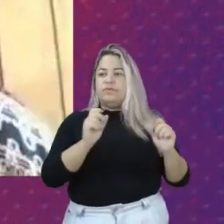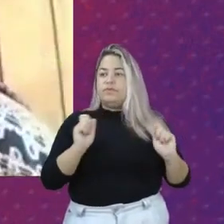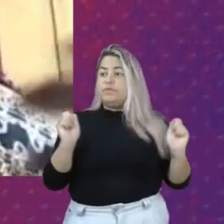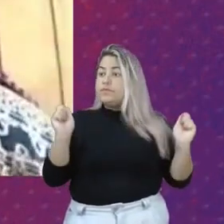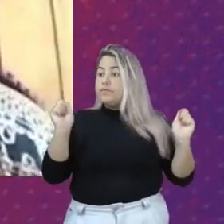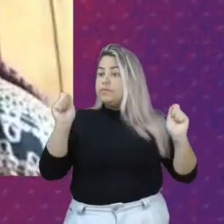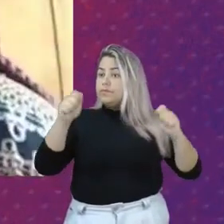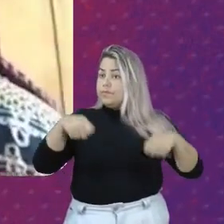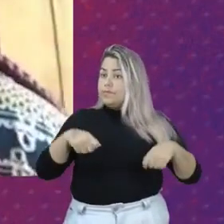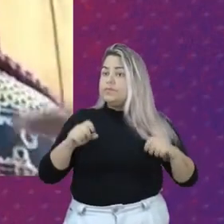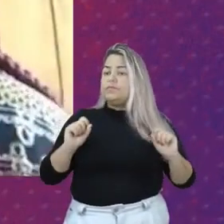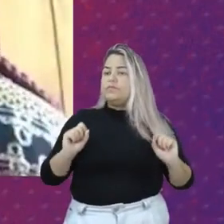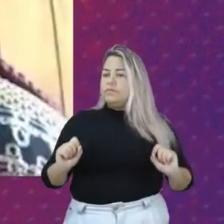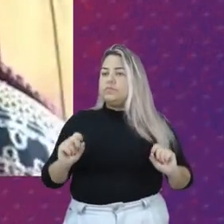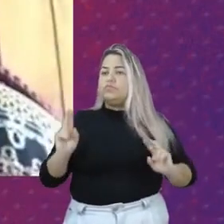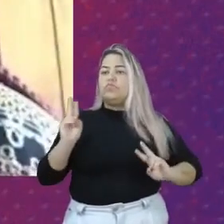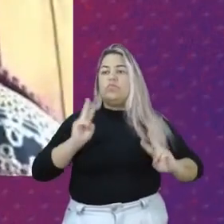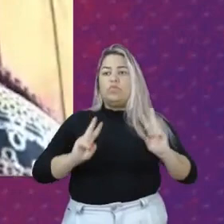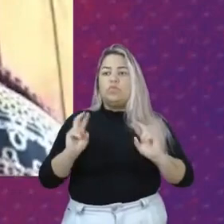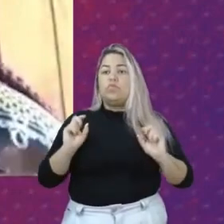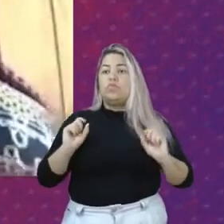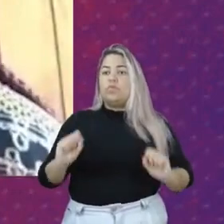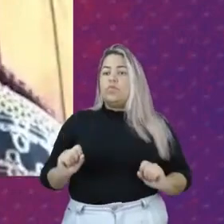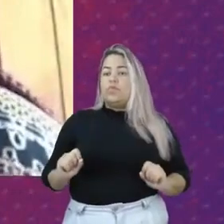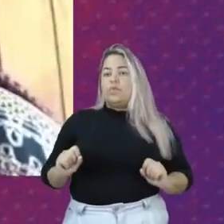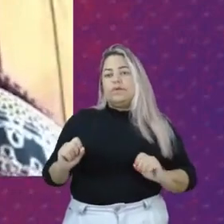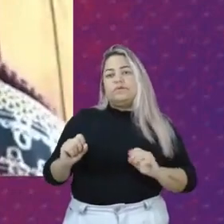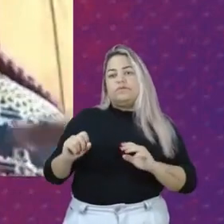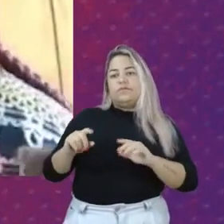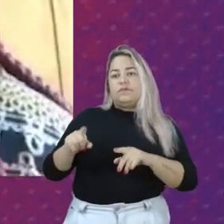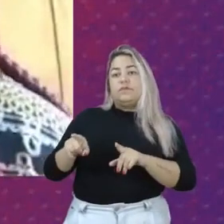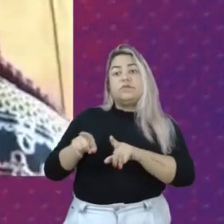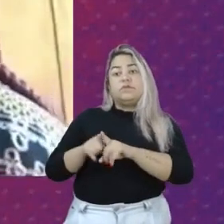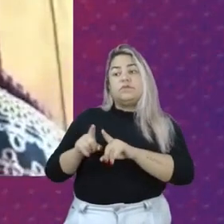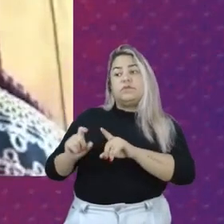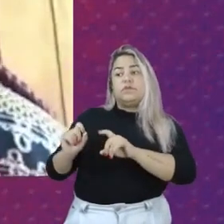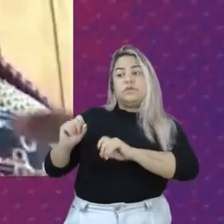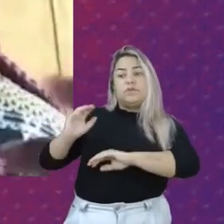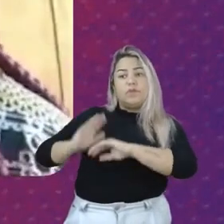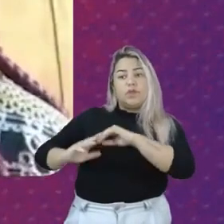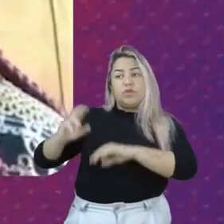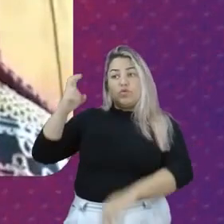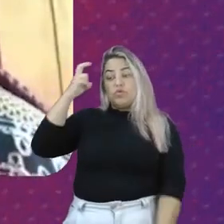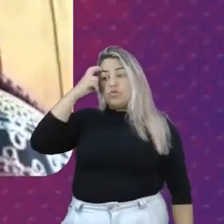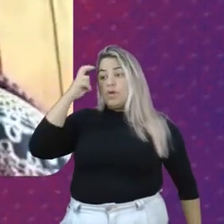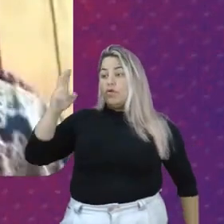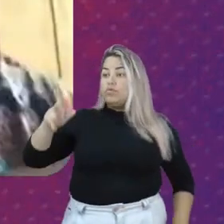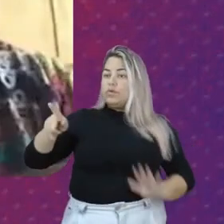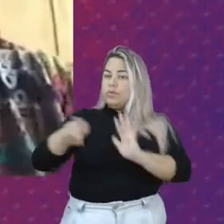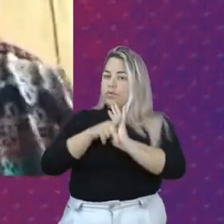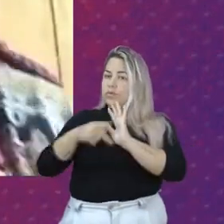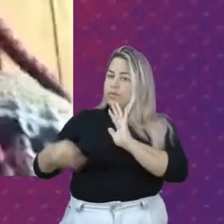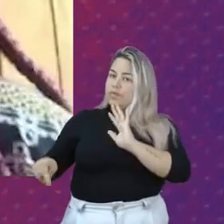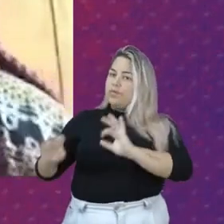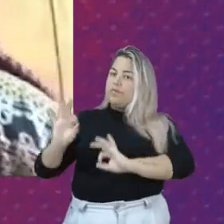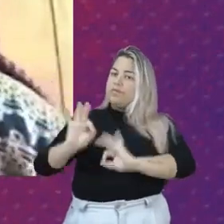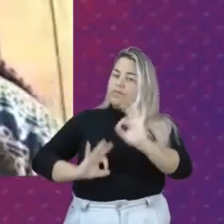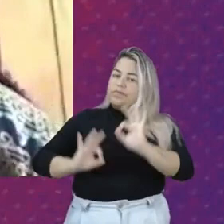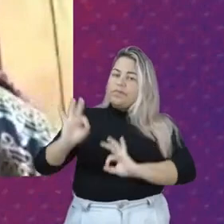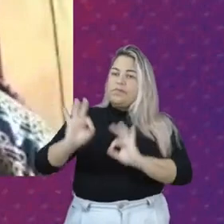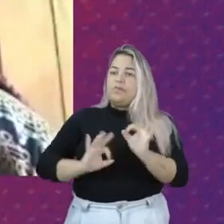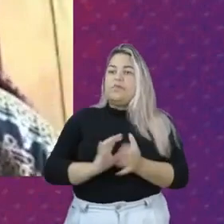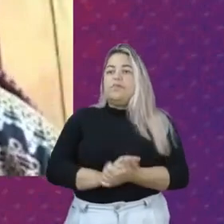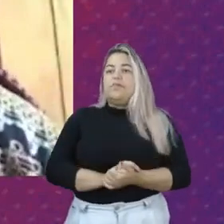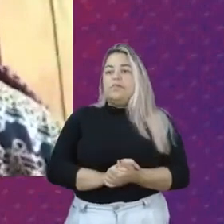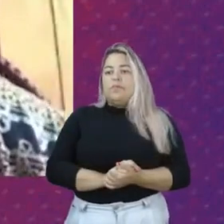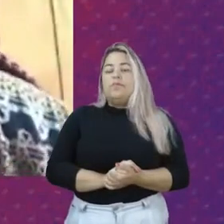precisa ser olhado como um espaço de produção de potência, de uma cultura própria, de uma organização